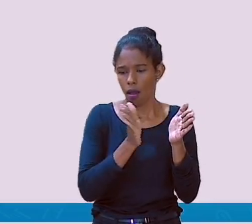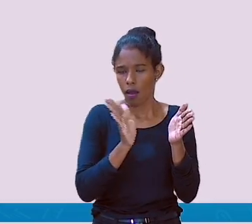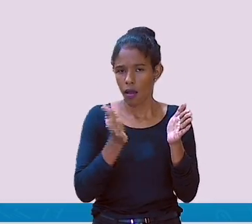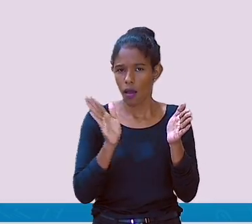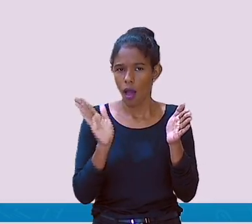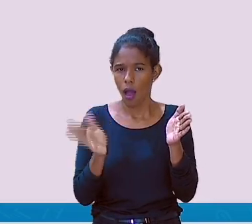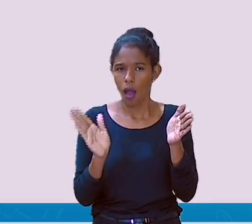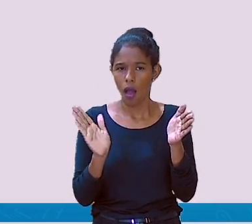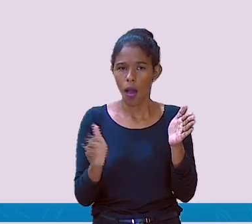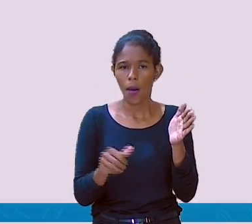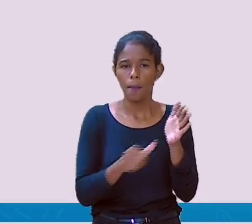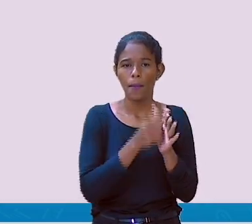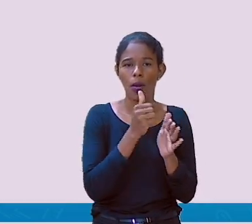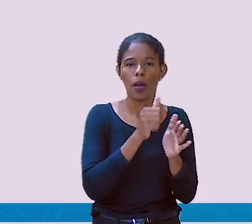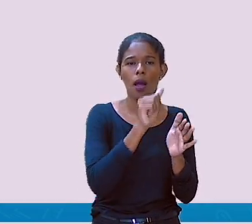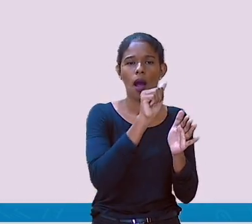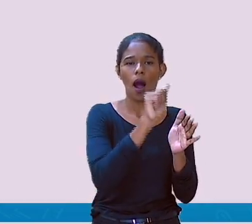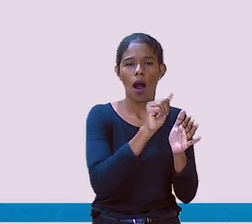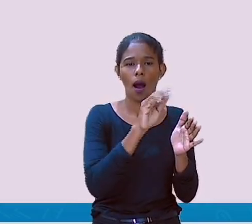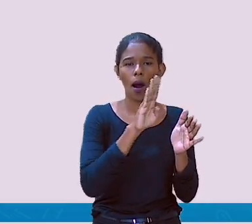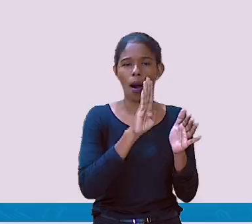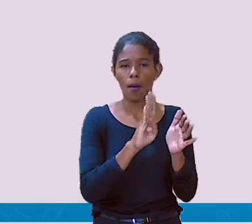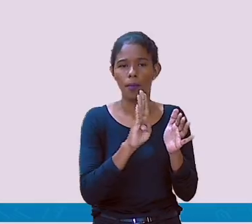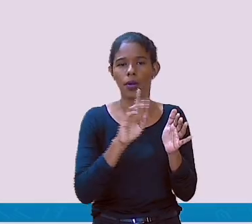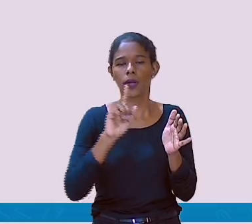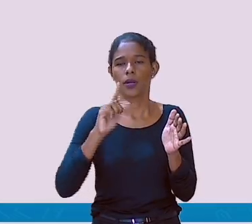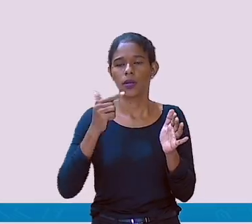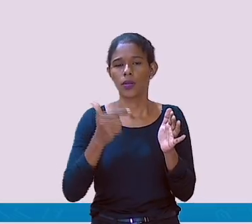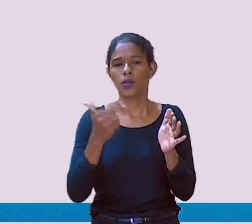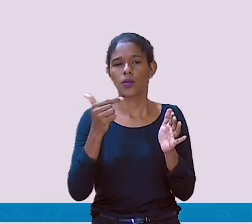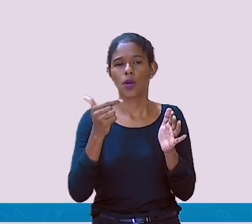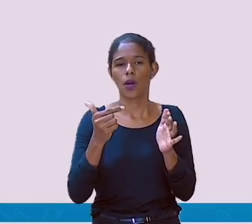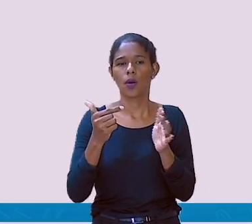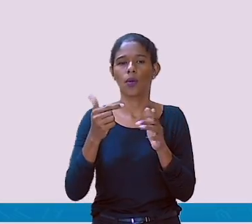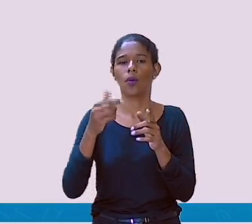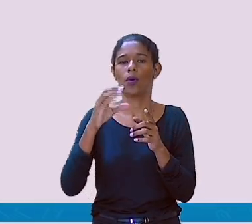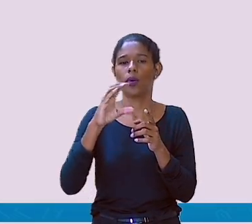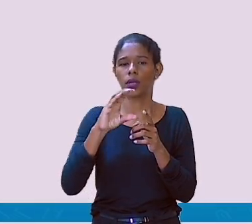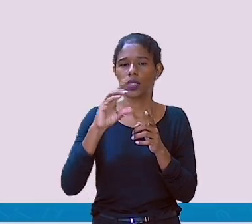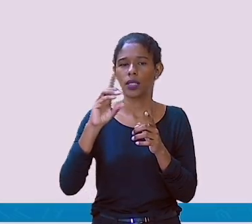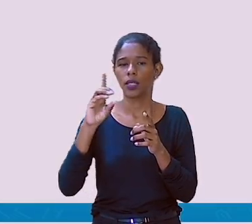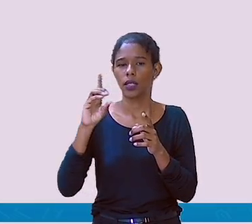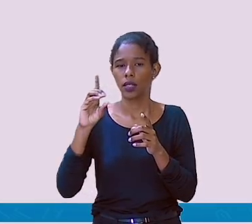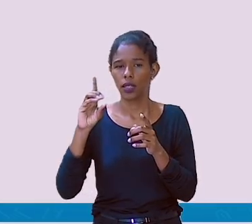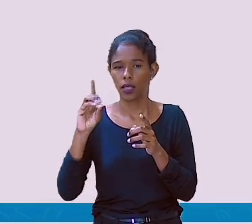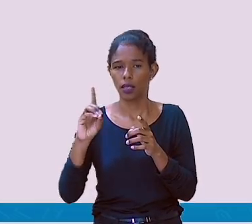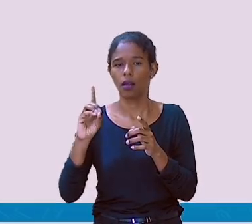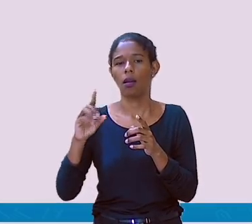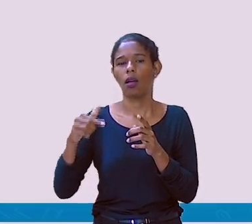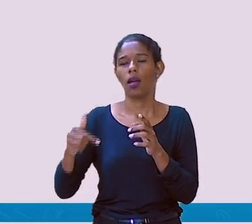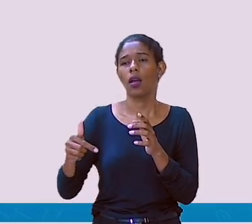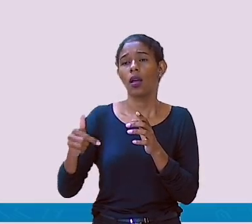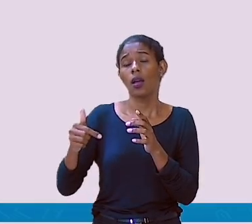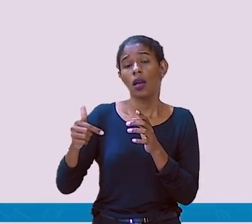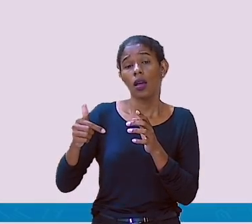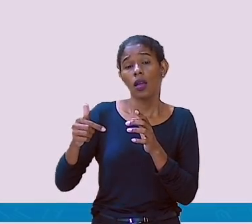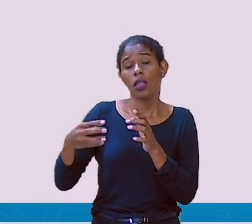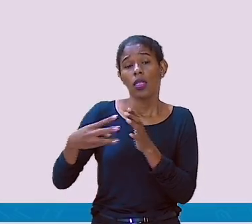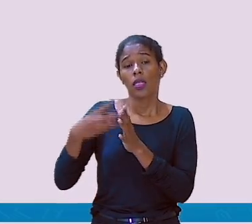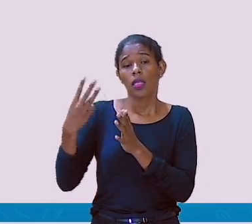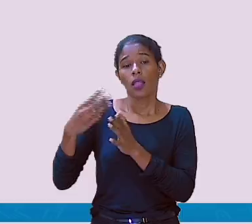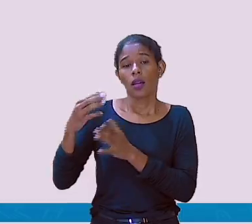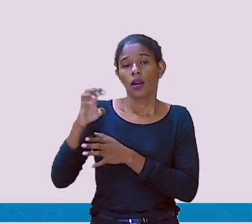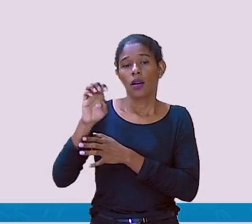segundo CD, terceiro EF e quarto GH, certo?